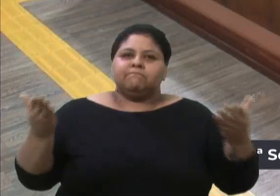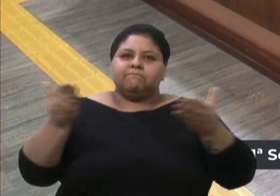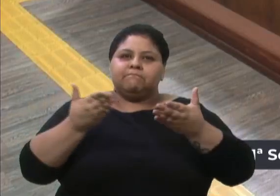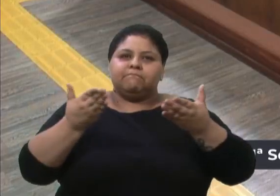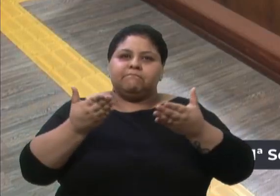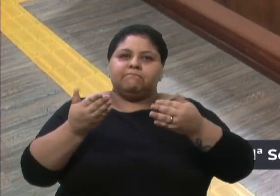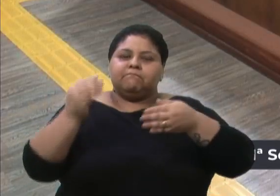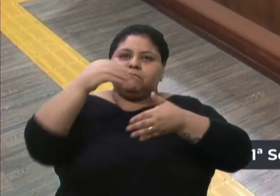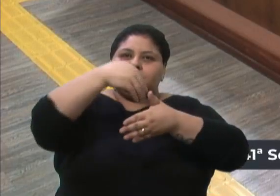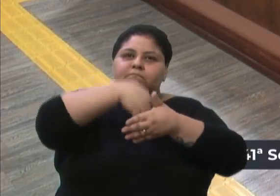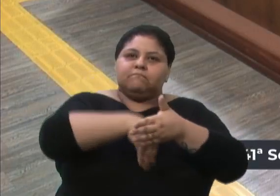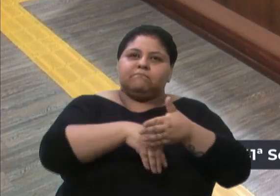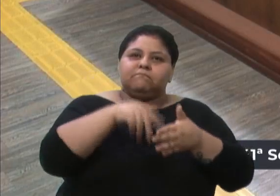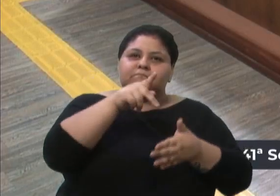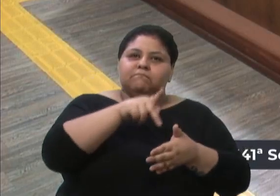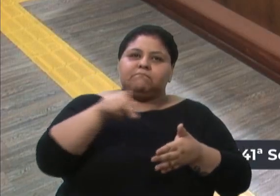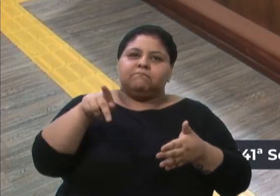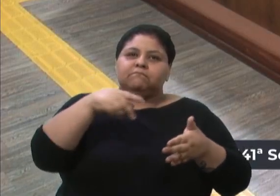Faquim.